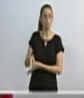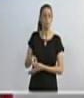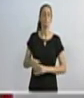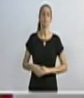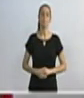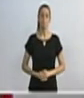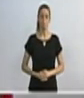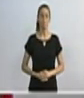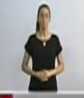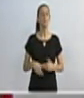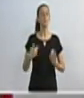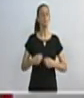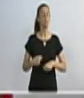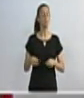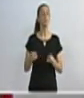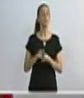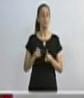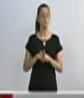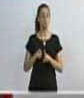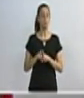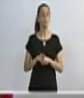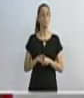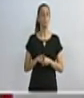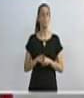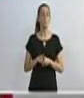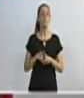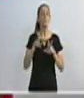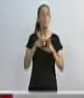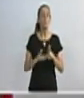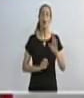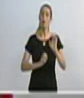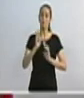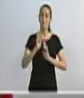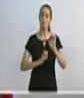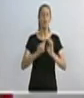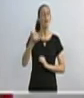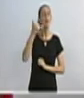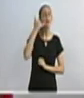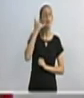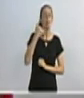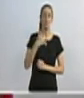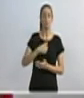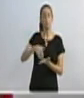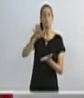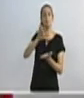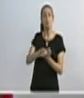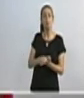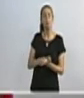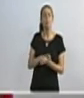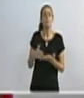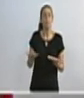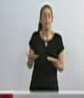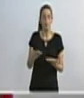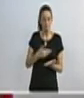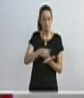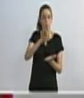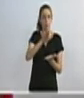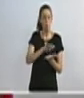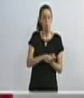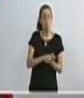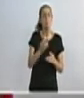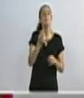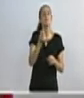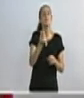Né? E tem que penalizar como as operadoras. Nós multamos elas. Para onde vai esse dinheiro? O que